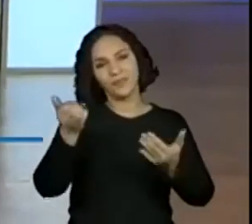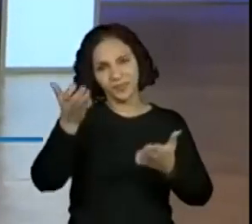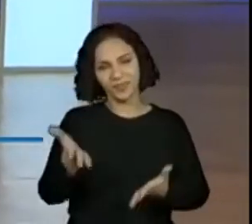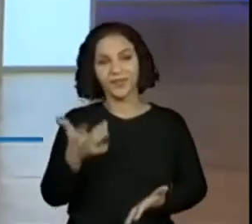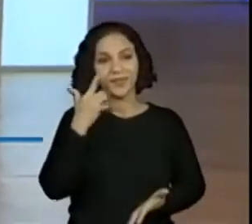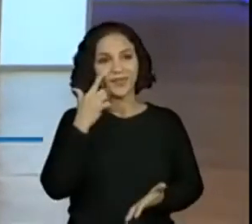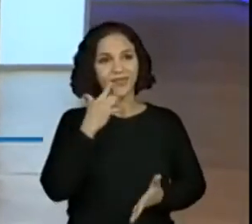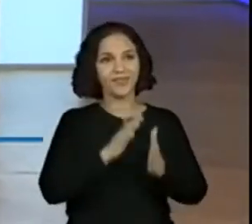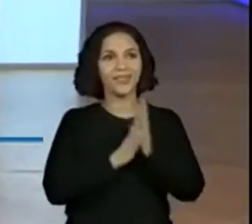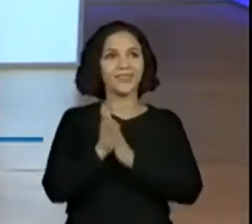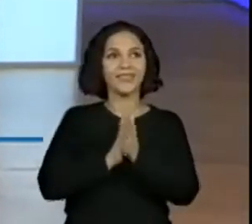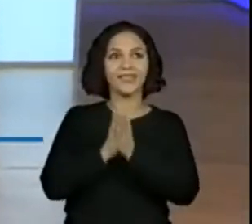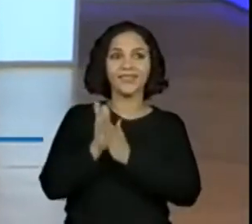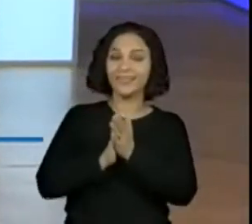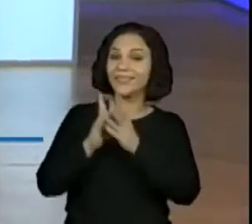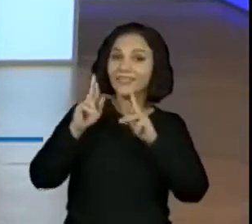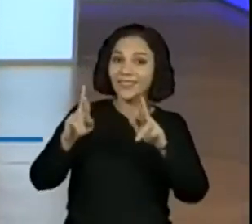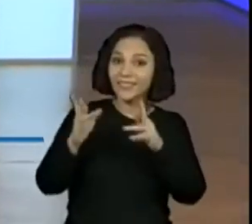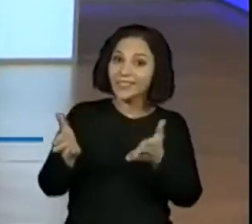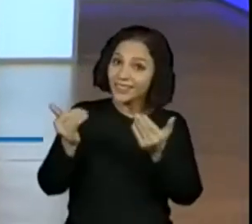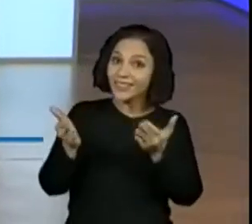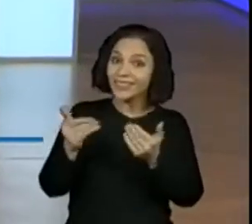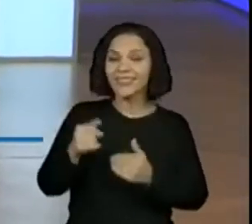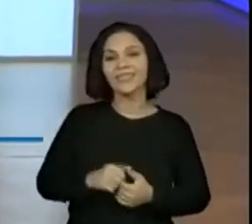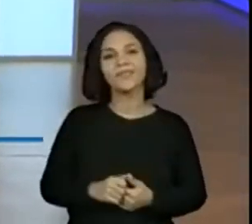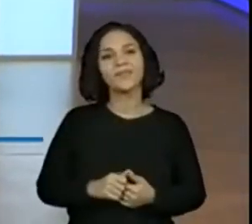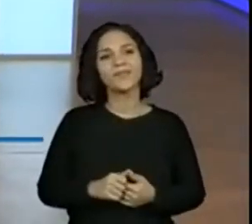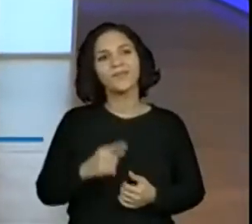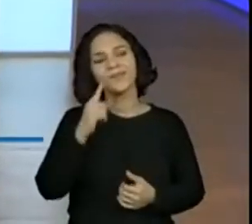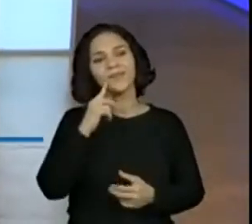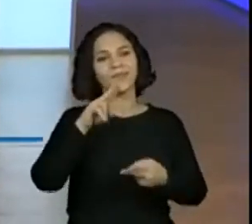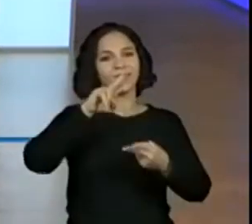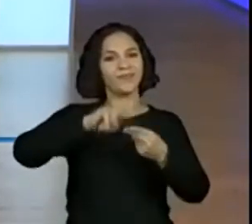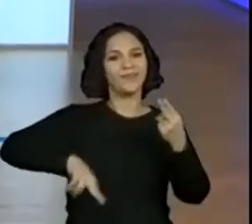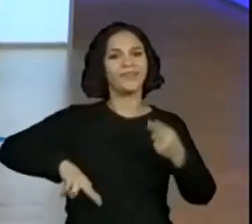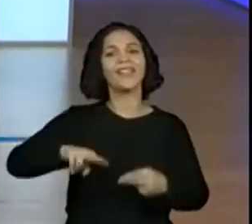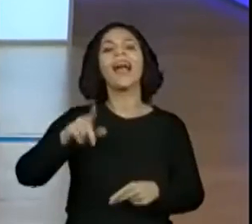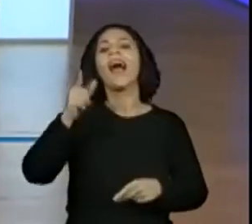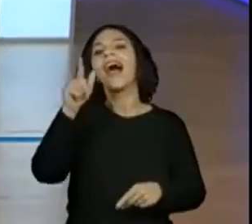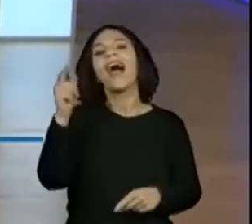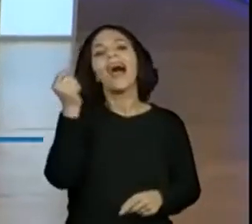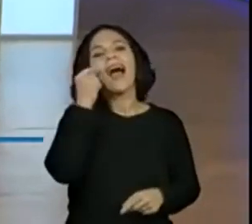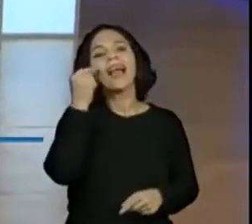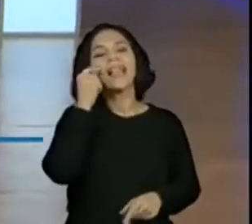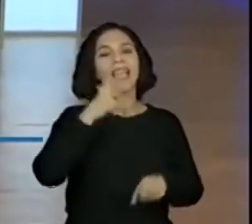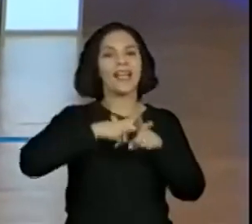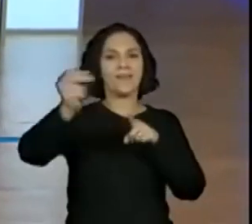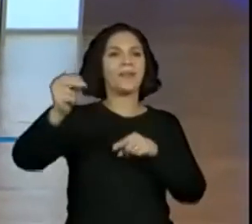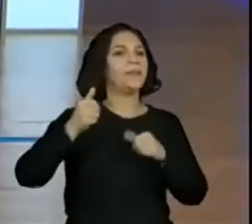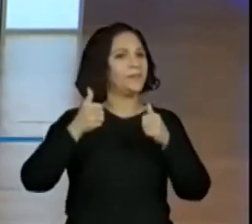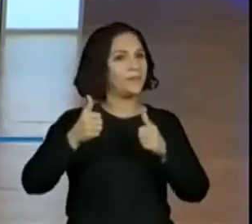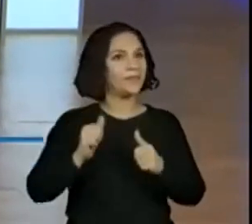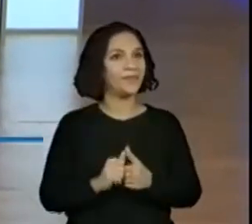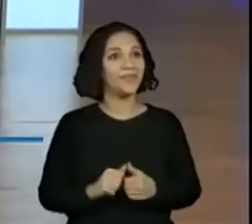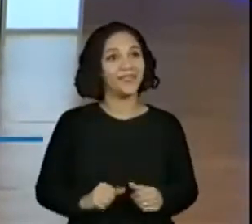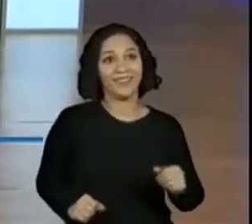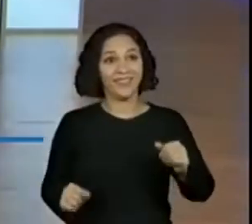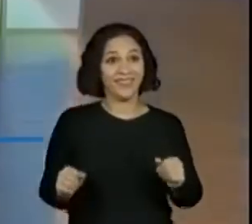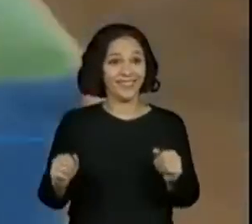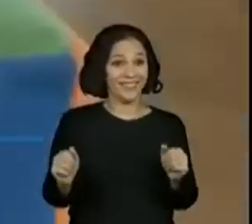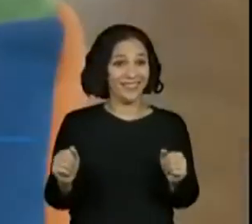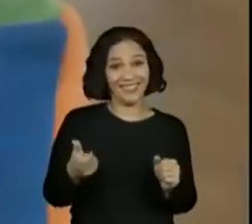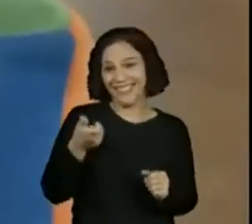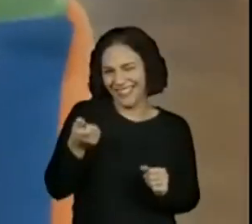vamos lá torce por mim para ver se gente ó ó Camile falou Aline campeã também pai e